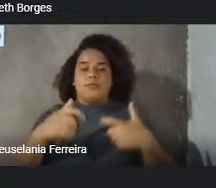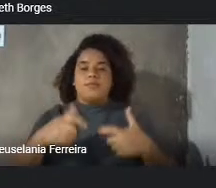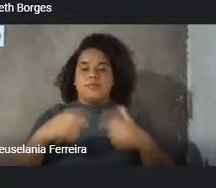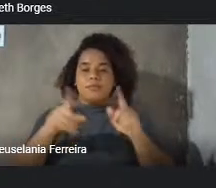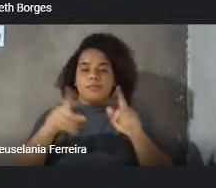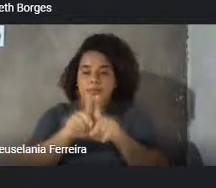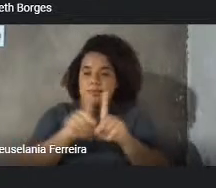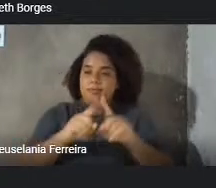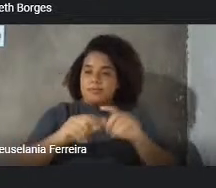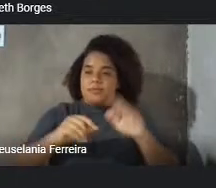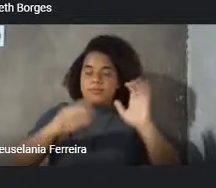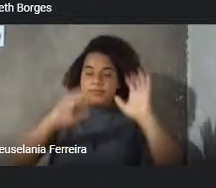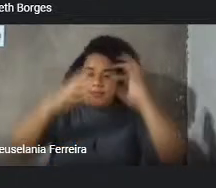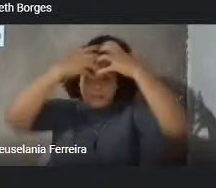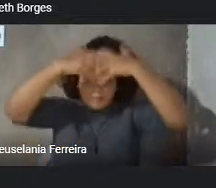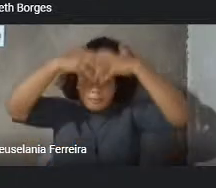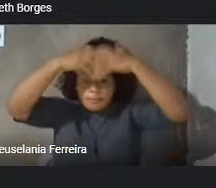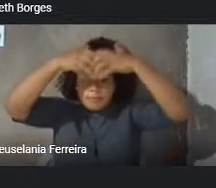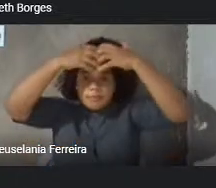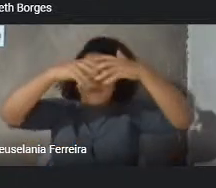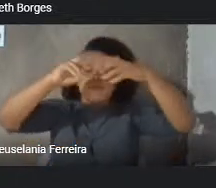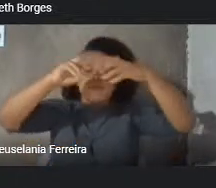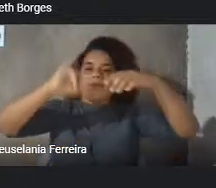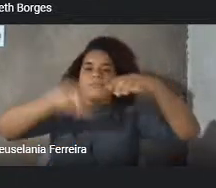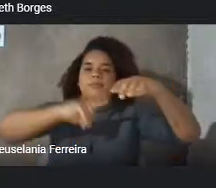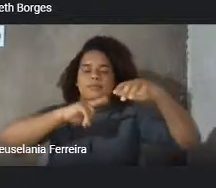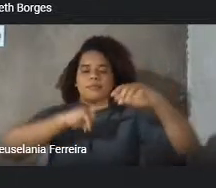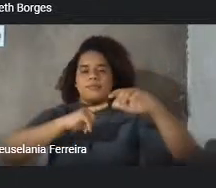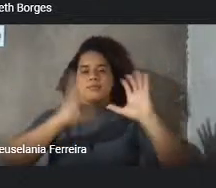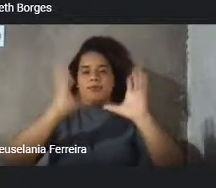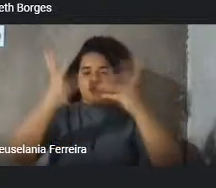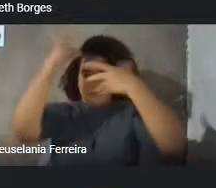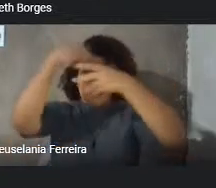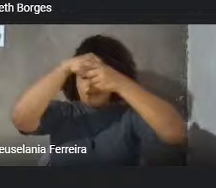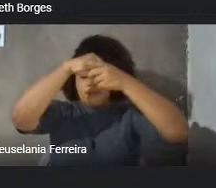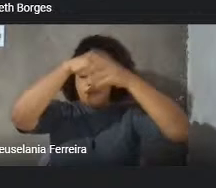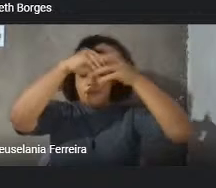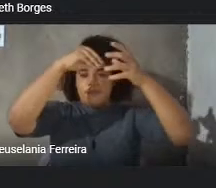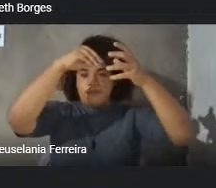e manifestados e se manter ali num processo de